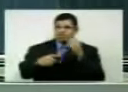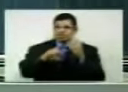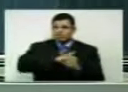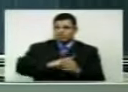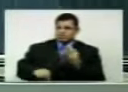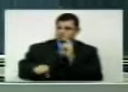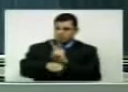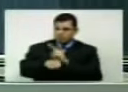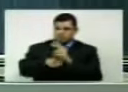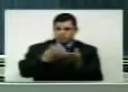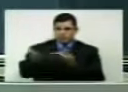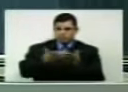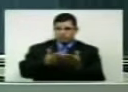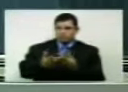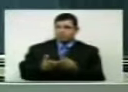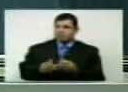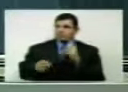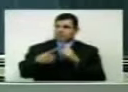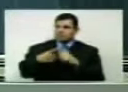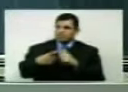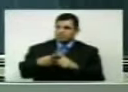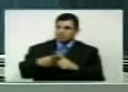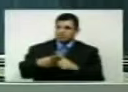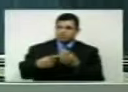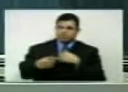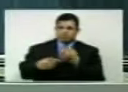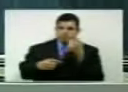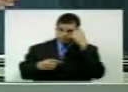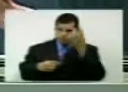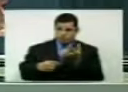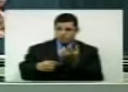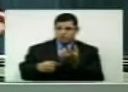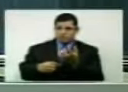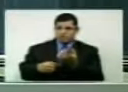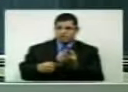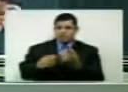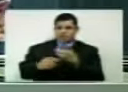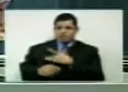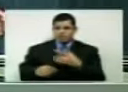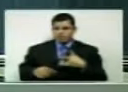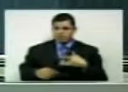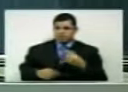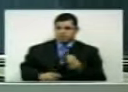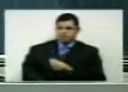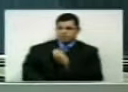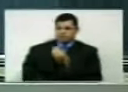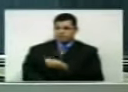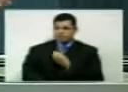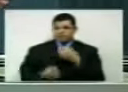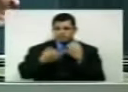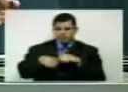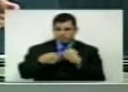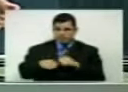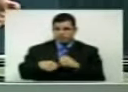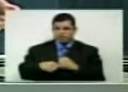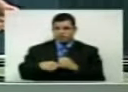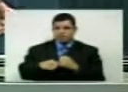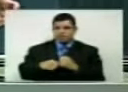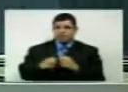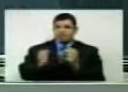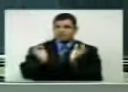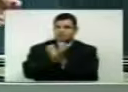parlamento fiscalizar os serviços públicos. Portanto, eu acho que nessa questão da saúde, que tem a ver com vida, nós precisamos construir um